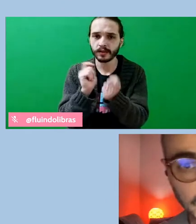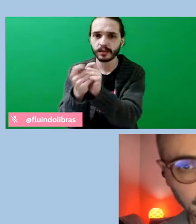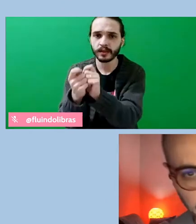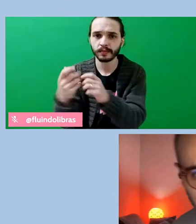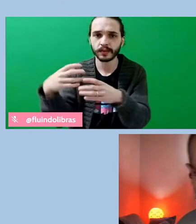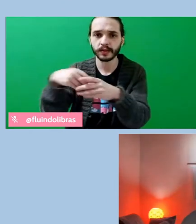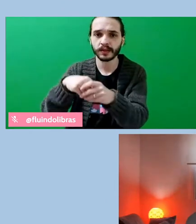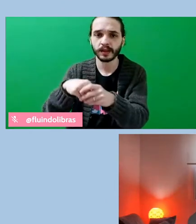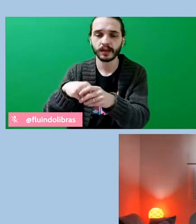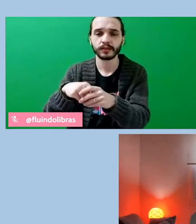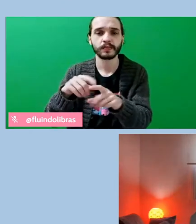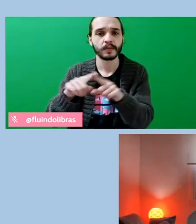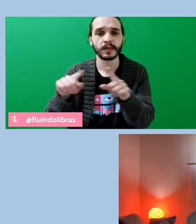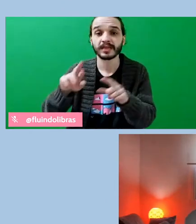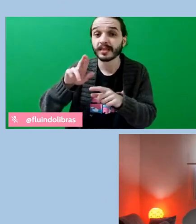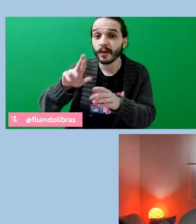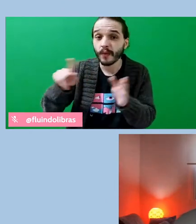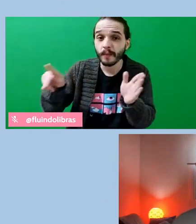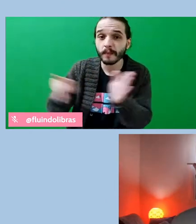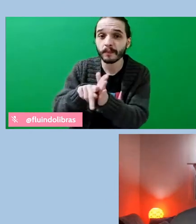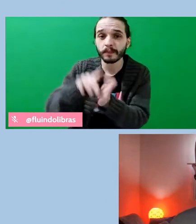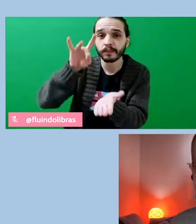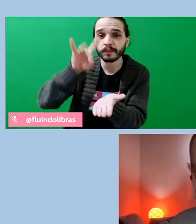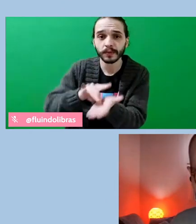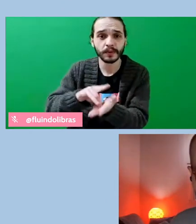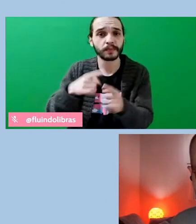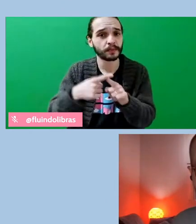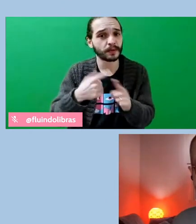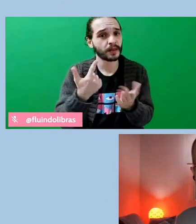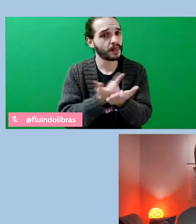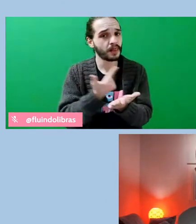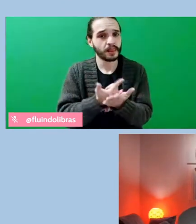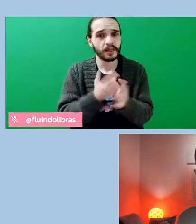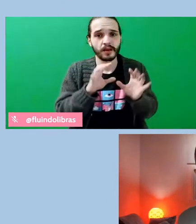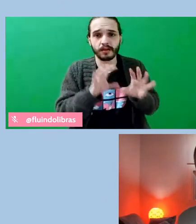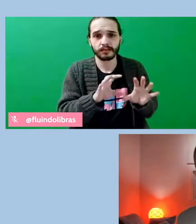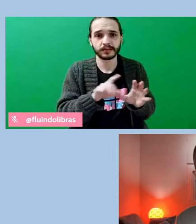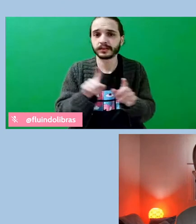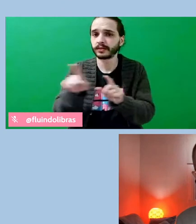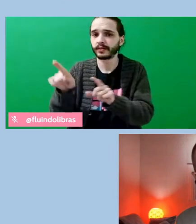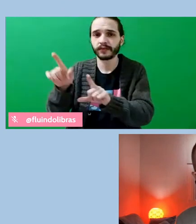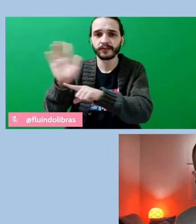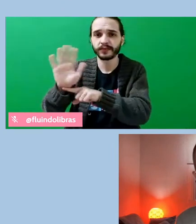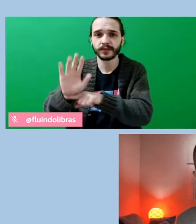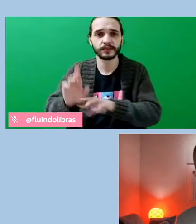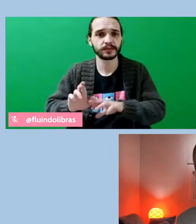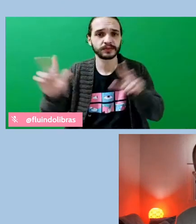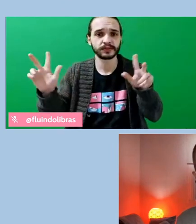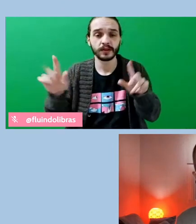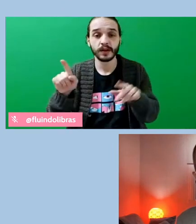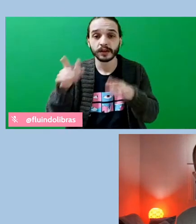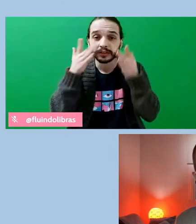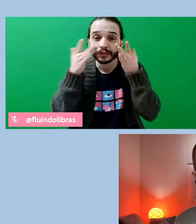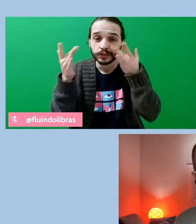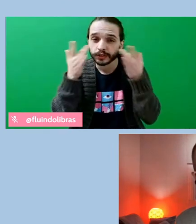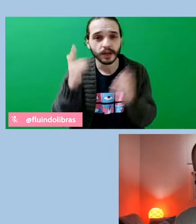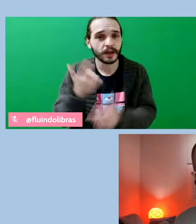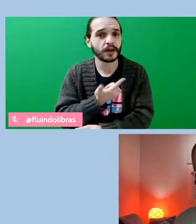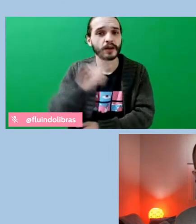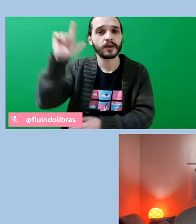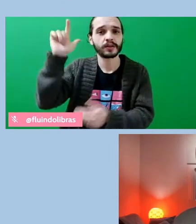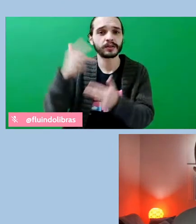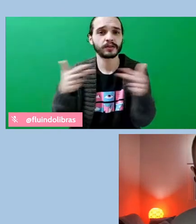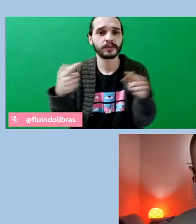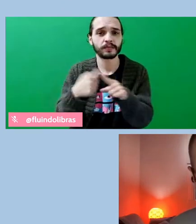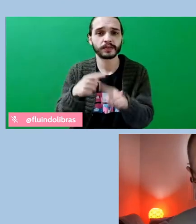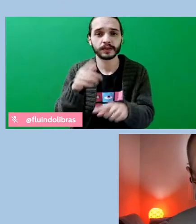livros, elas não são os livros, né? Até porque os livros são os livros, então nunca serão os filmes, né? A peça é Exato. diferente, até porque